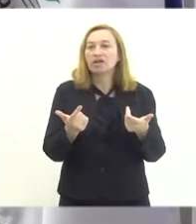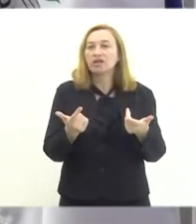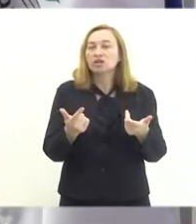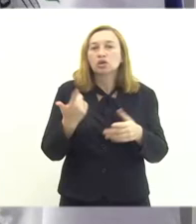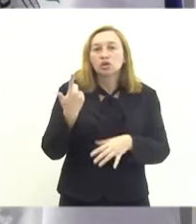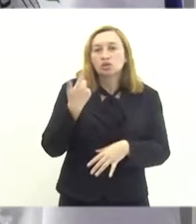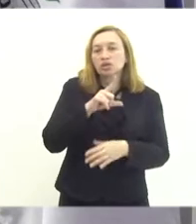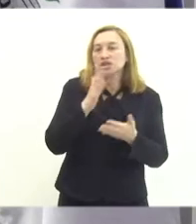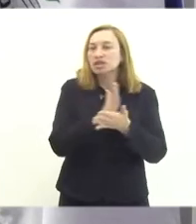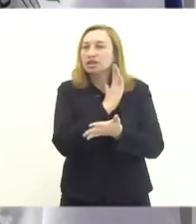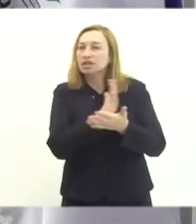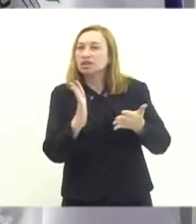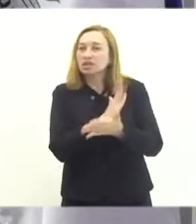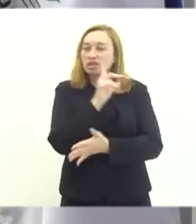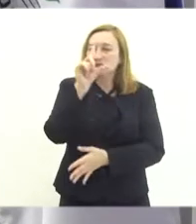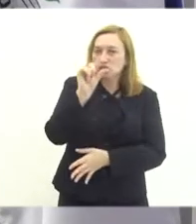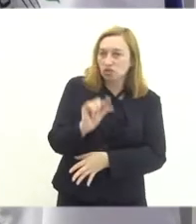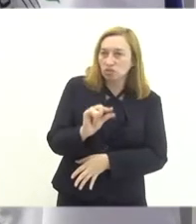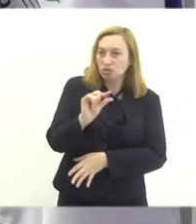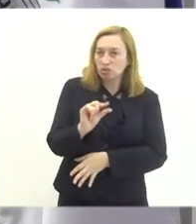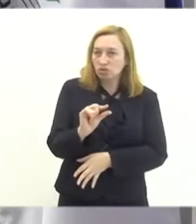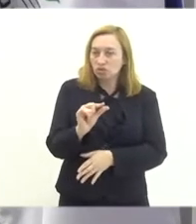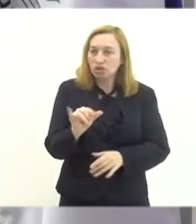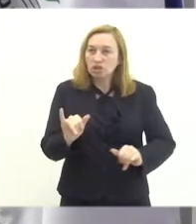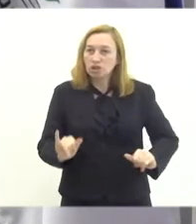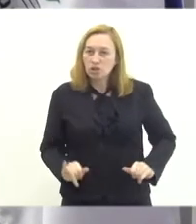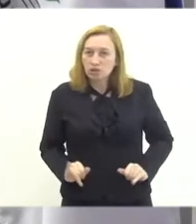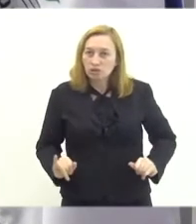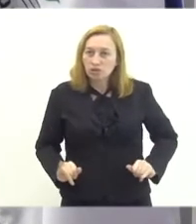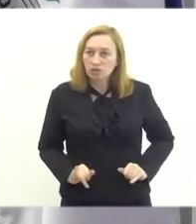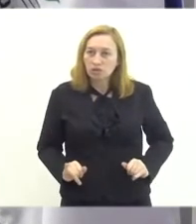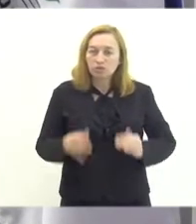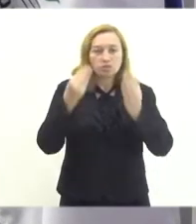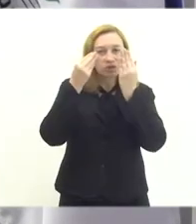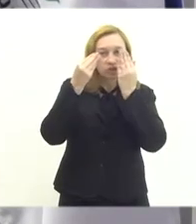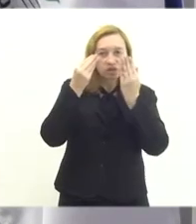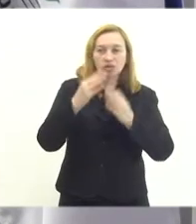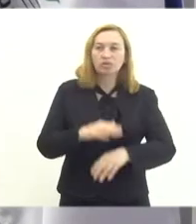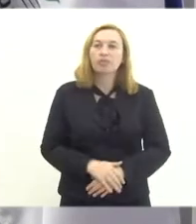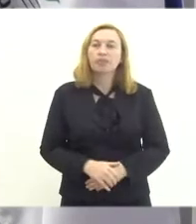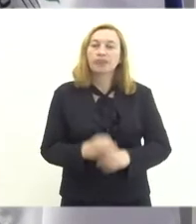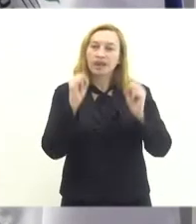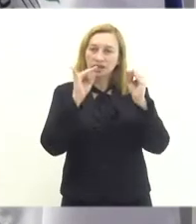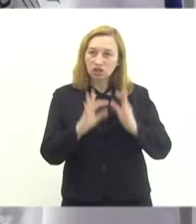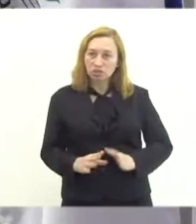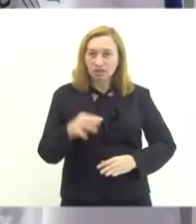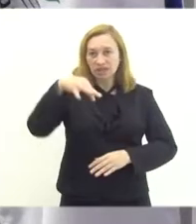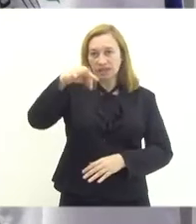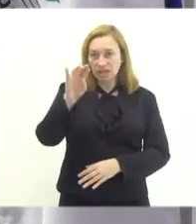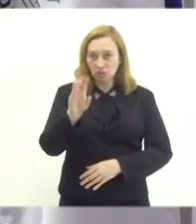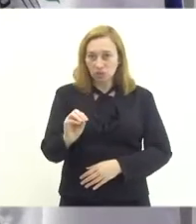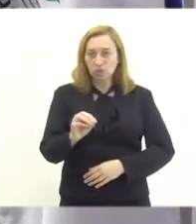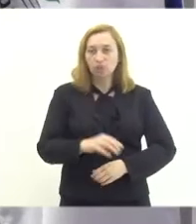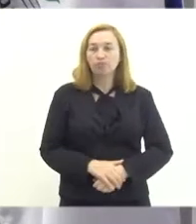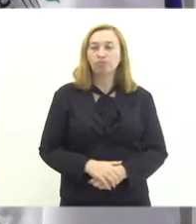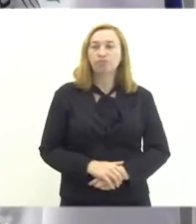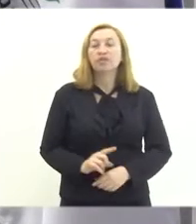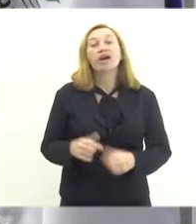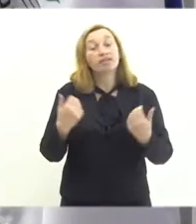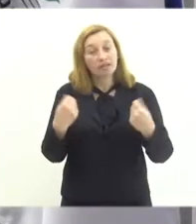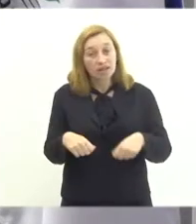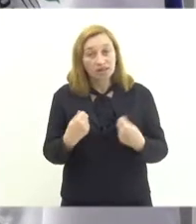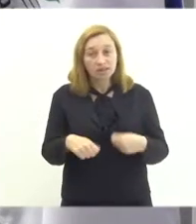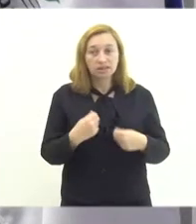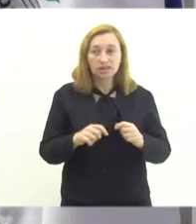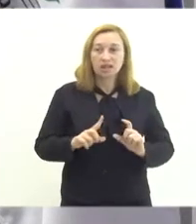conseguindo às vezes e reduzir situações de Sofrimento psíquico explica Neto e daí a